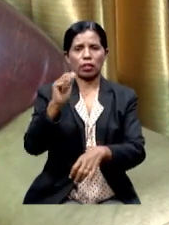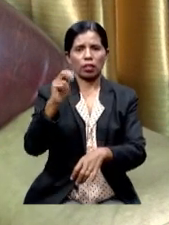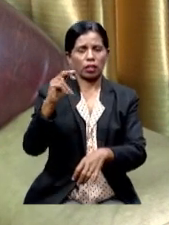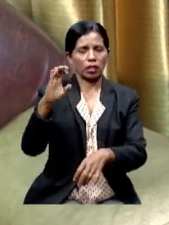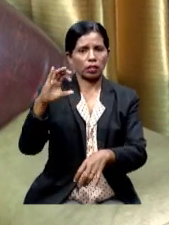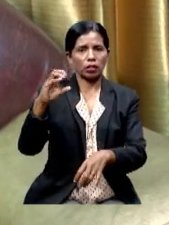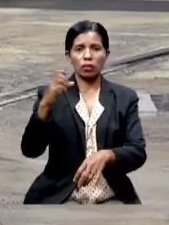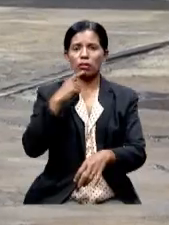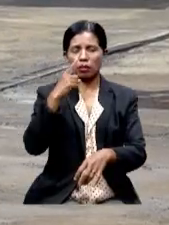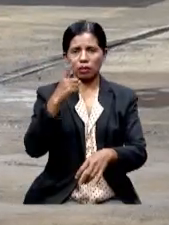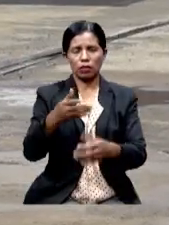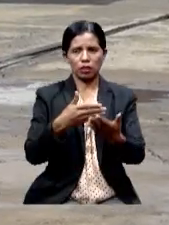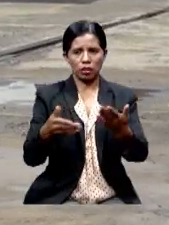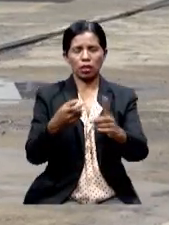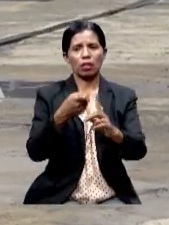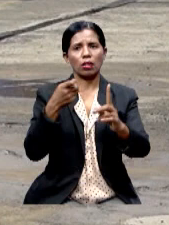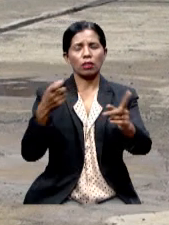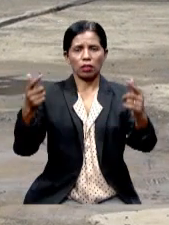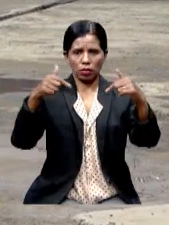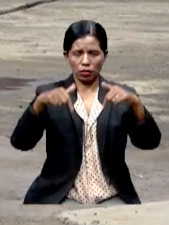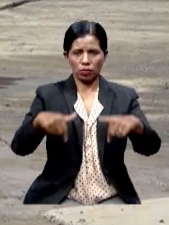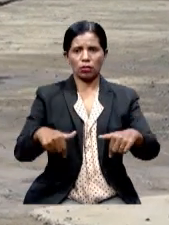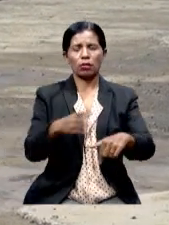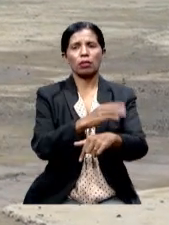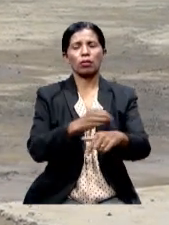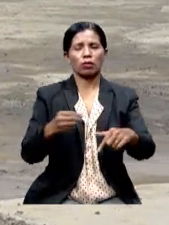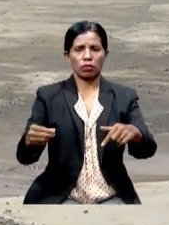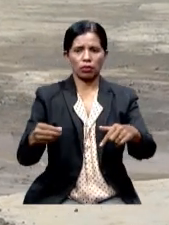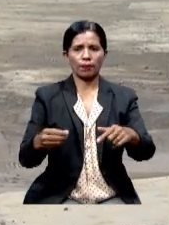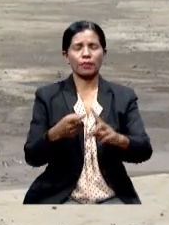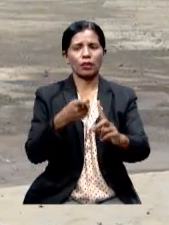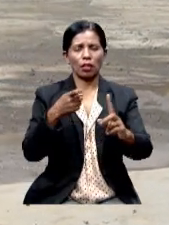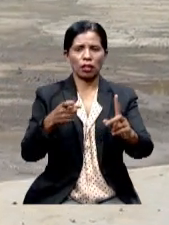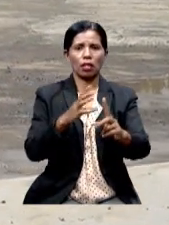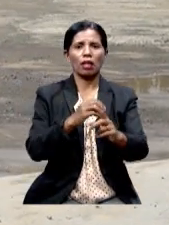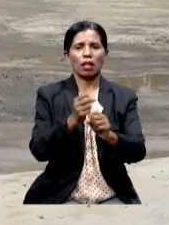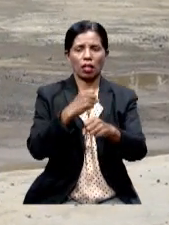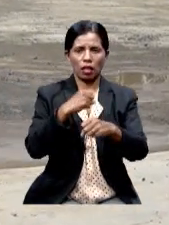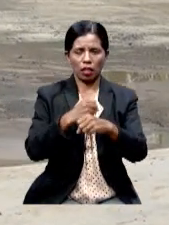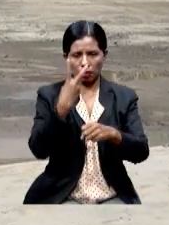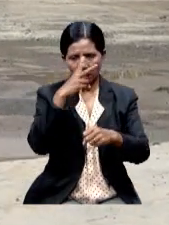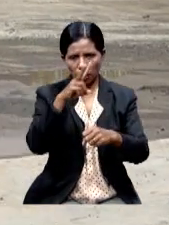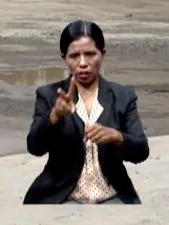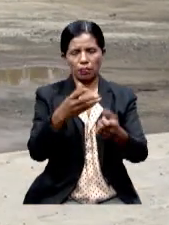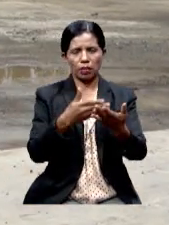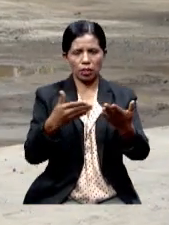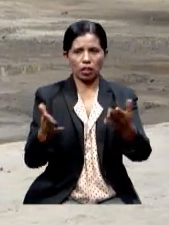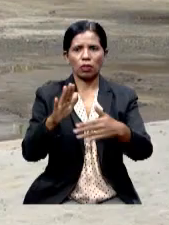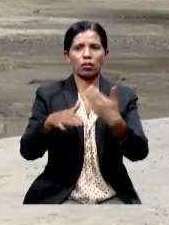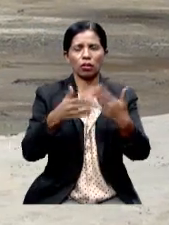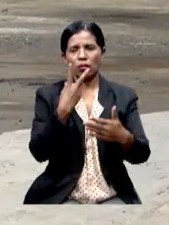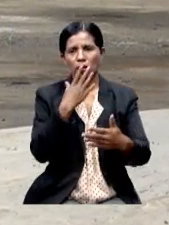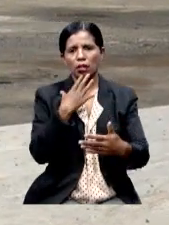Hateten, produto importação nebe tama Rússia ponto entrada, parte quarentena halo de controlo ba cor produto no